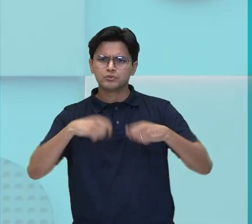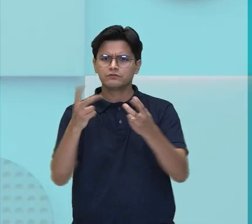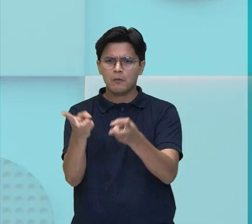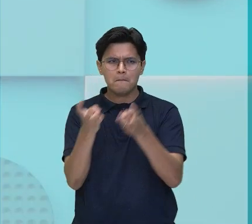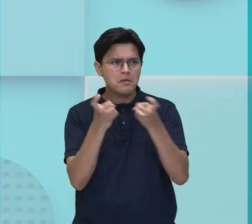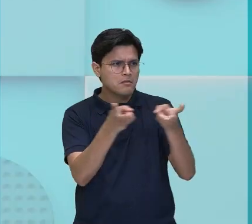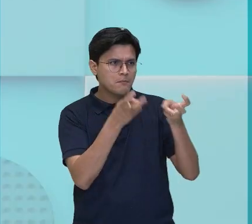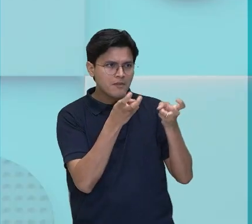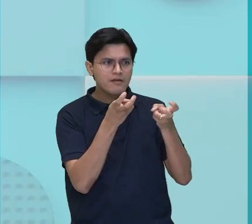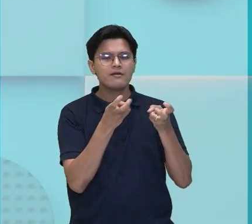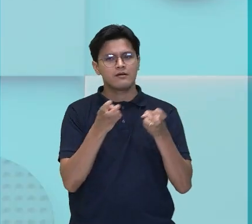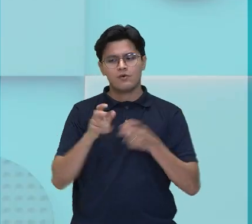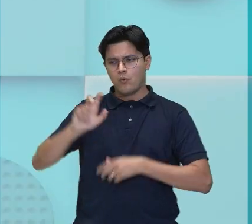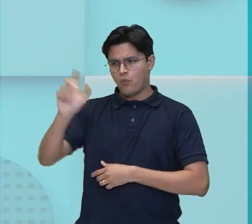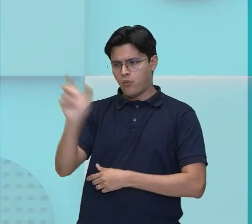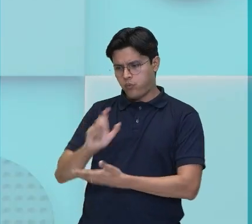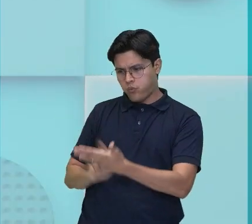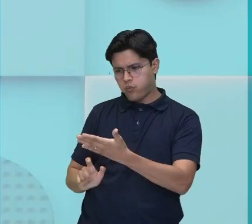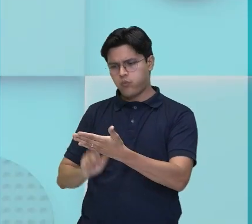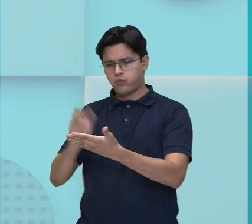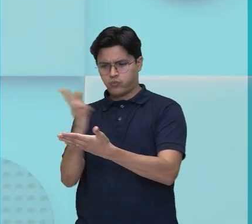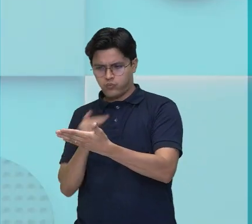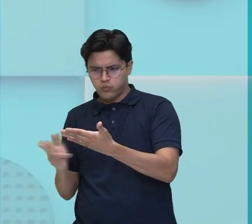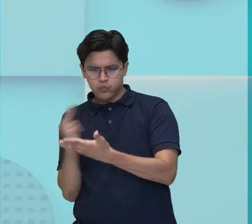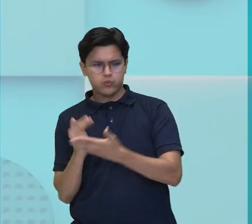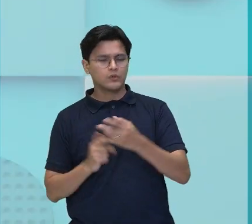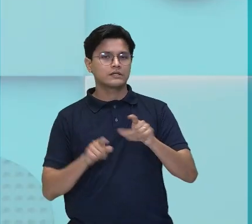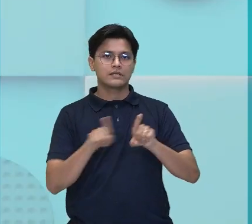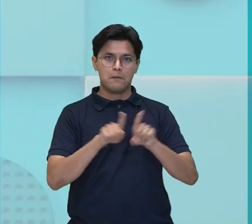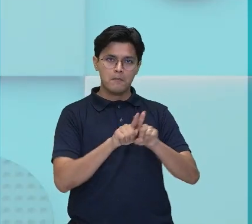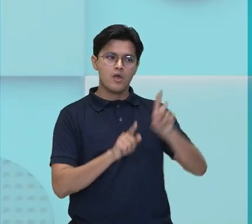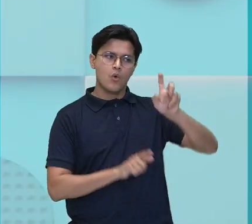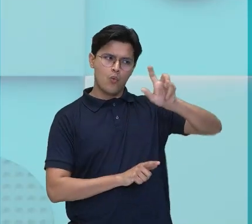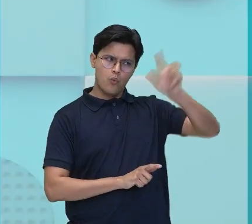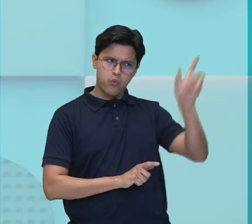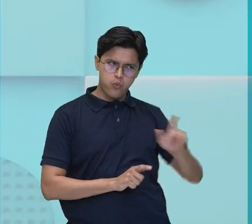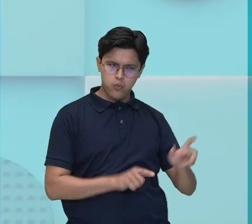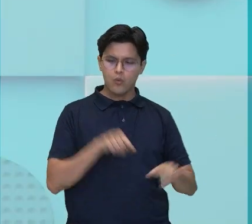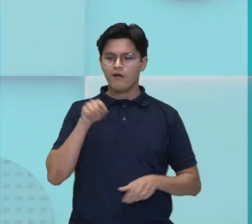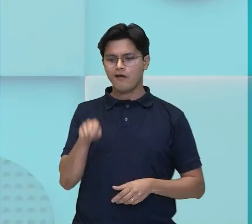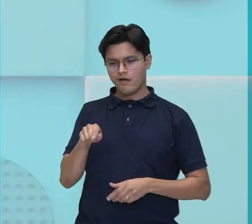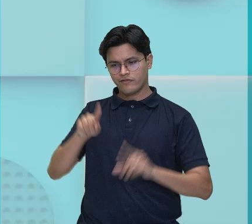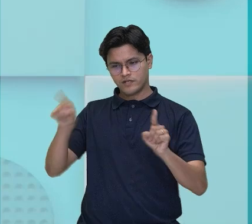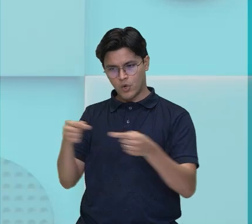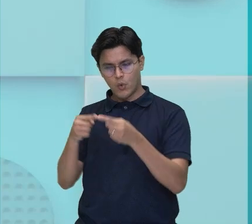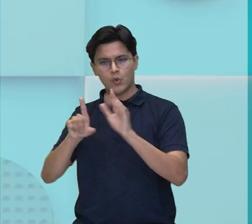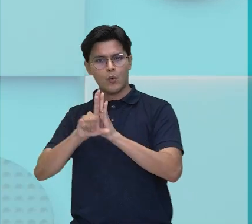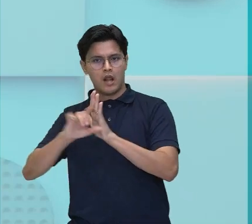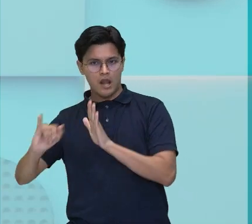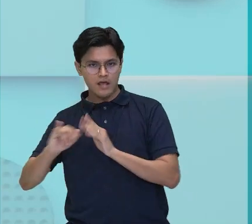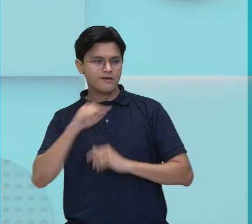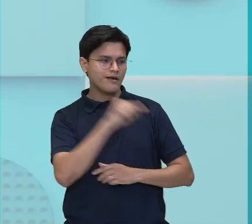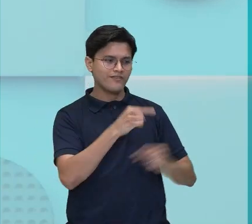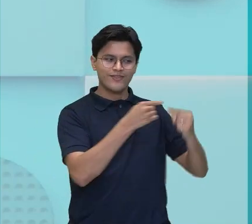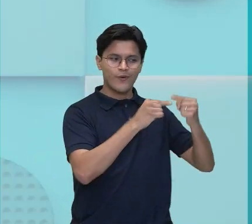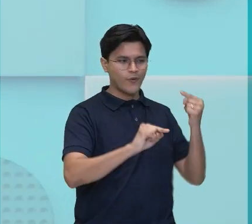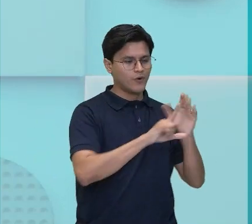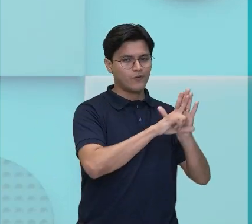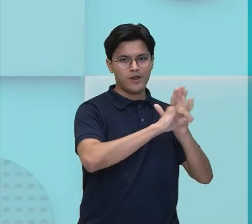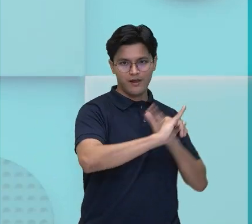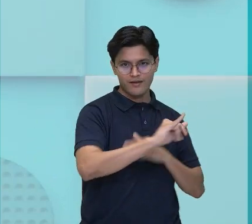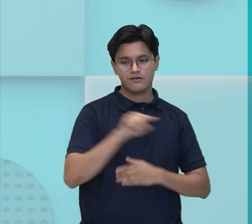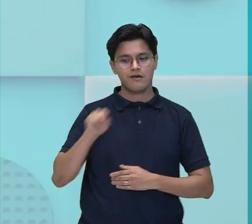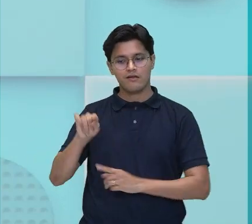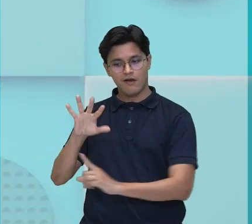pichação. Uma é legal, a outra é o quê? Ilegal. Uma é vista como arte, a outra não. Uma é vista